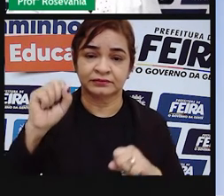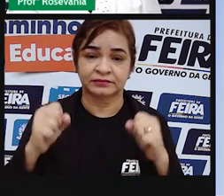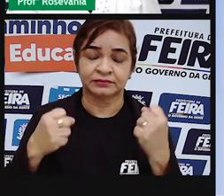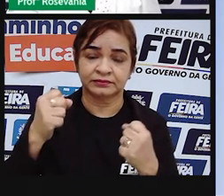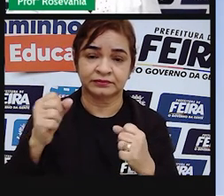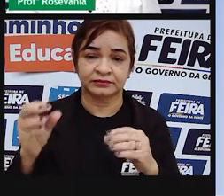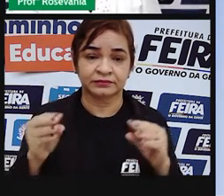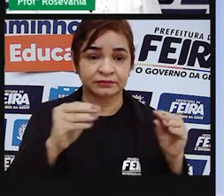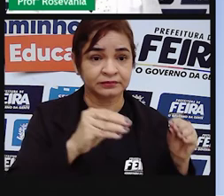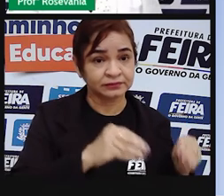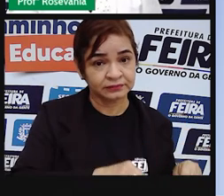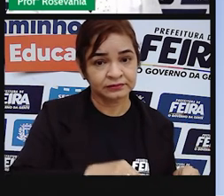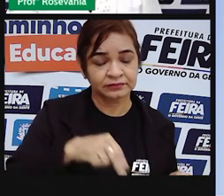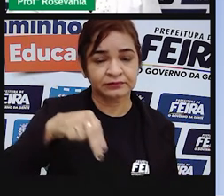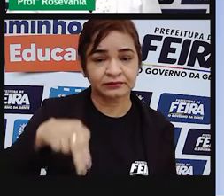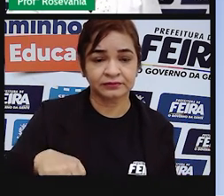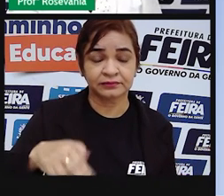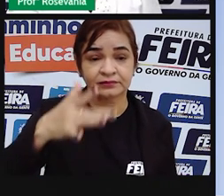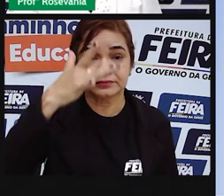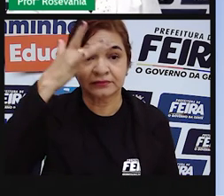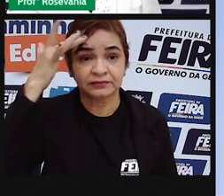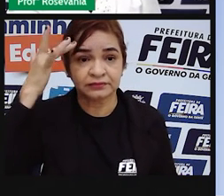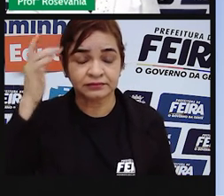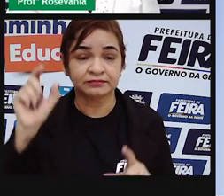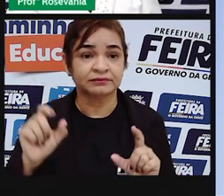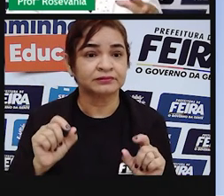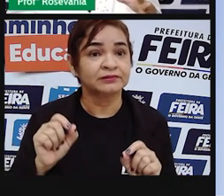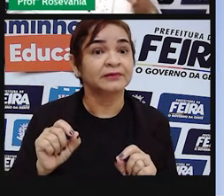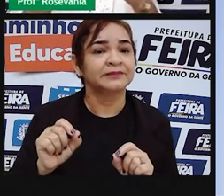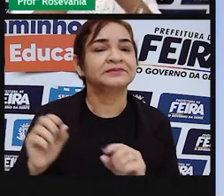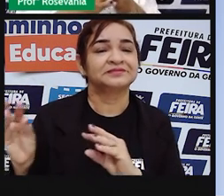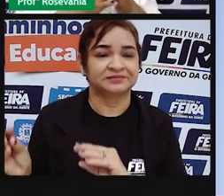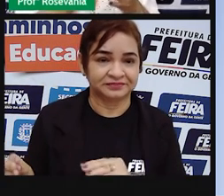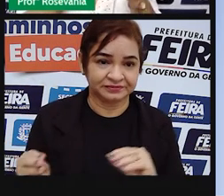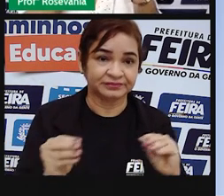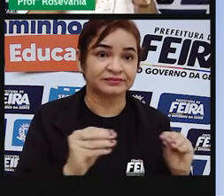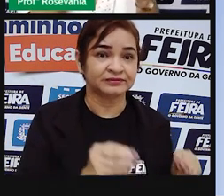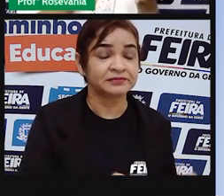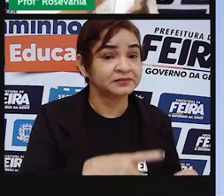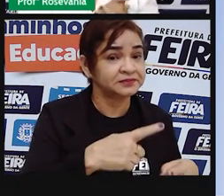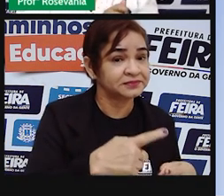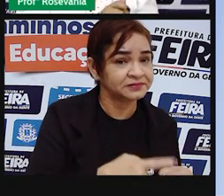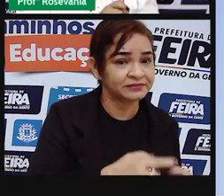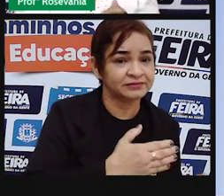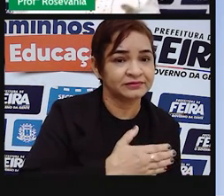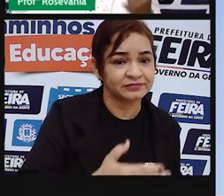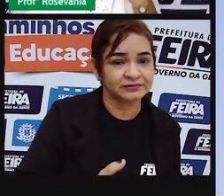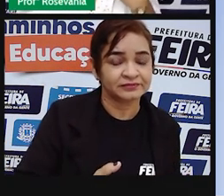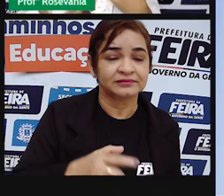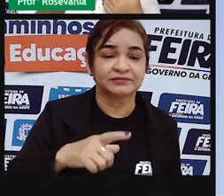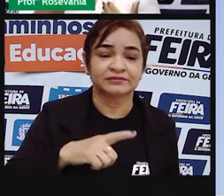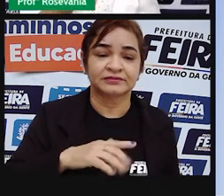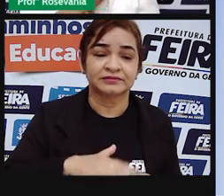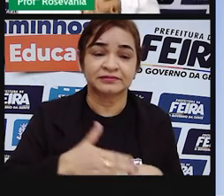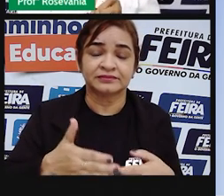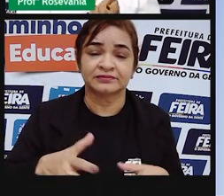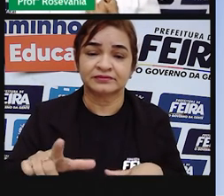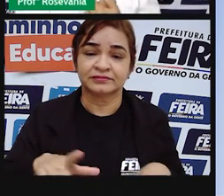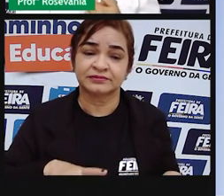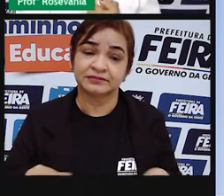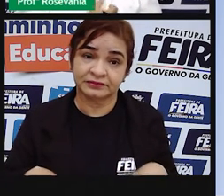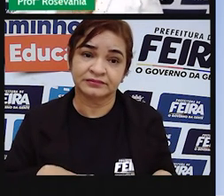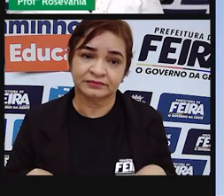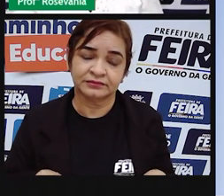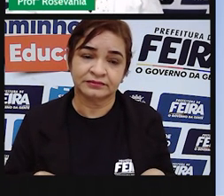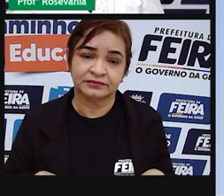começaram a vir para cá, então o povo começou a voltar, e não só ser área de repulsão, como eu falei para vocês, também passou a ter